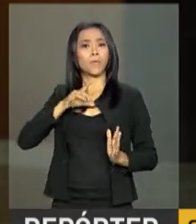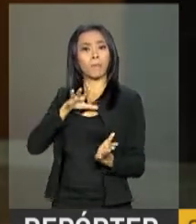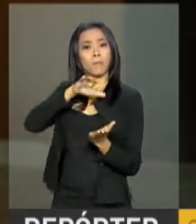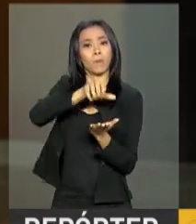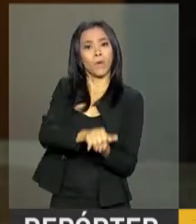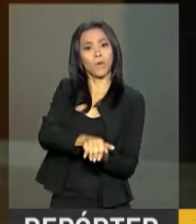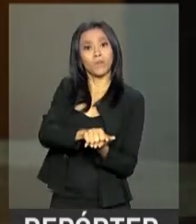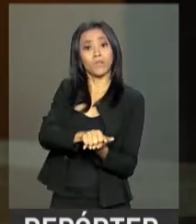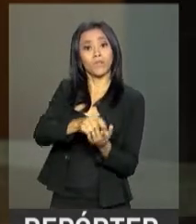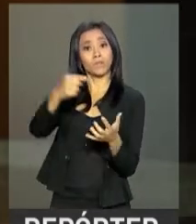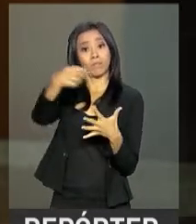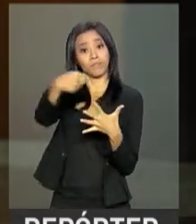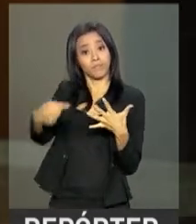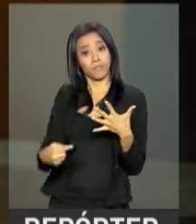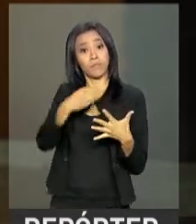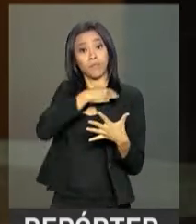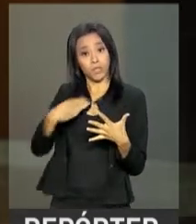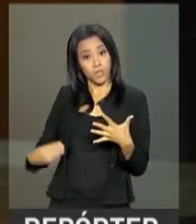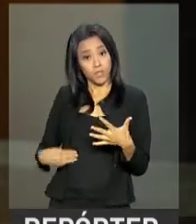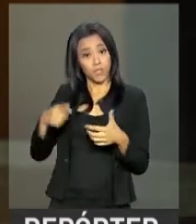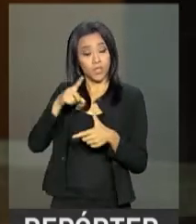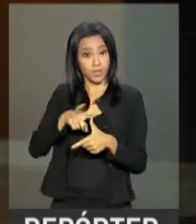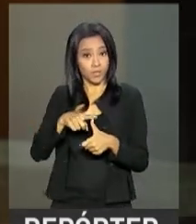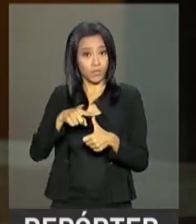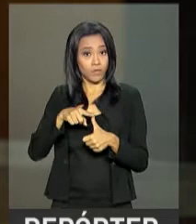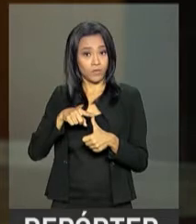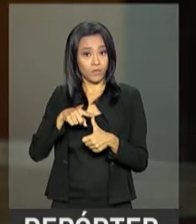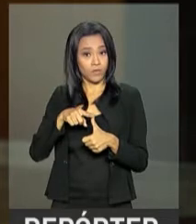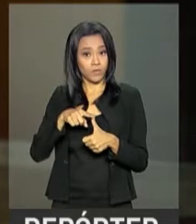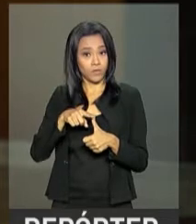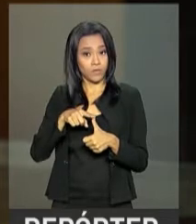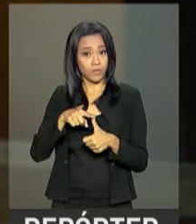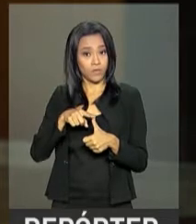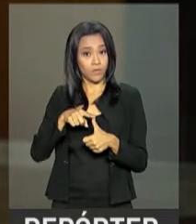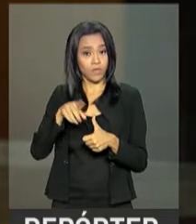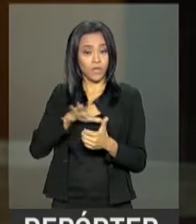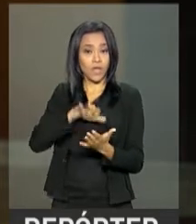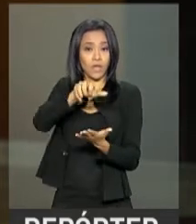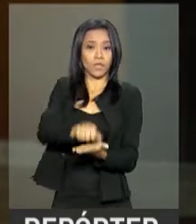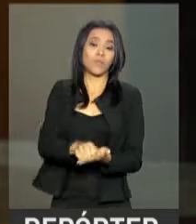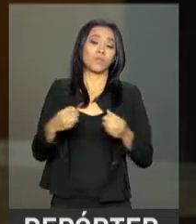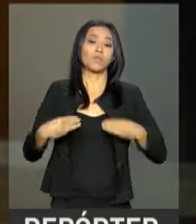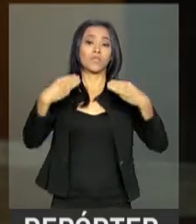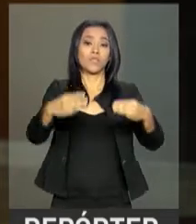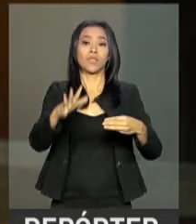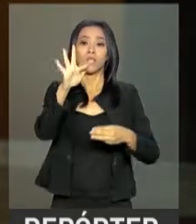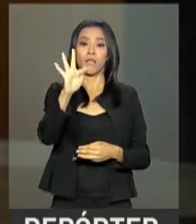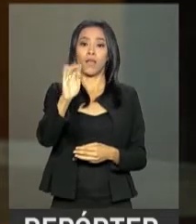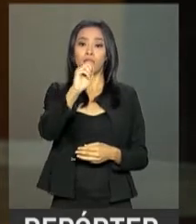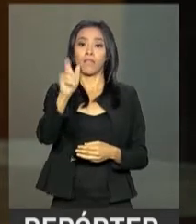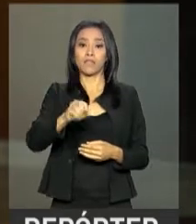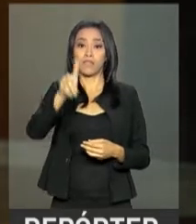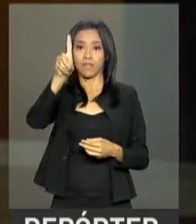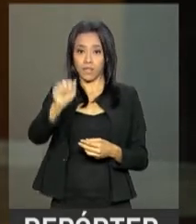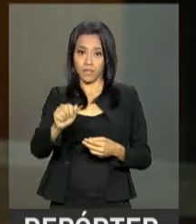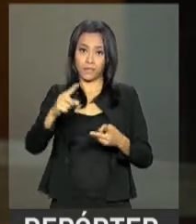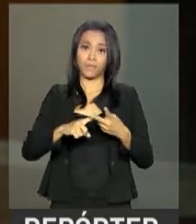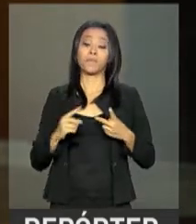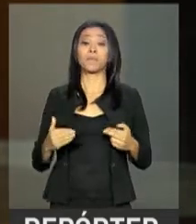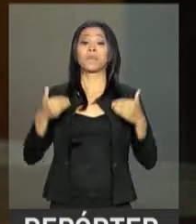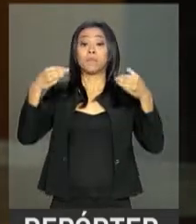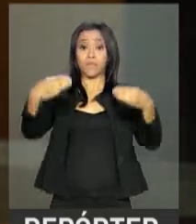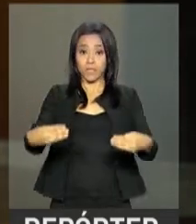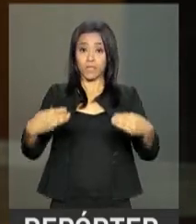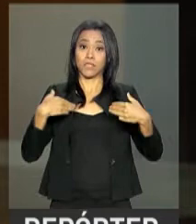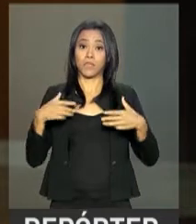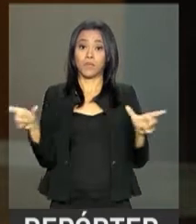os ministros eduardo guardiã que assumir o ministério da fazenda ou sérgio soares da silva o ministério da